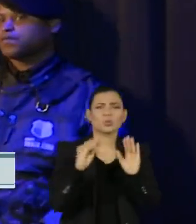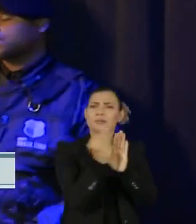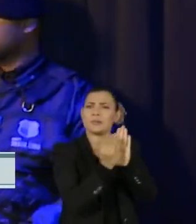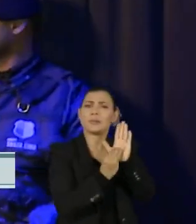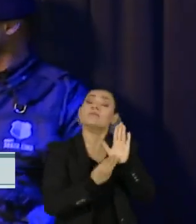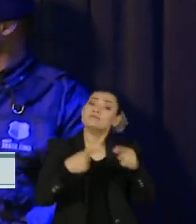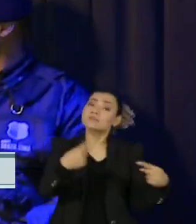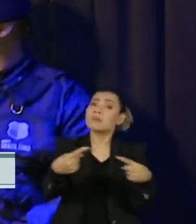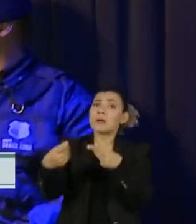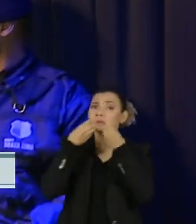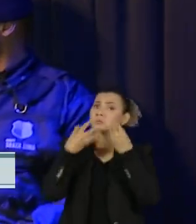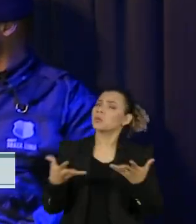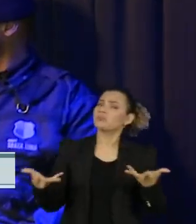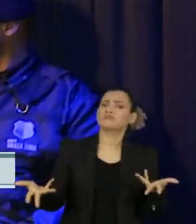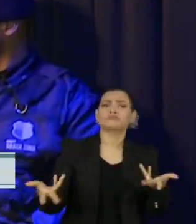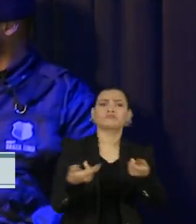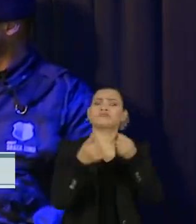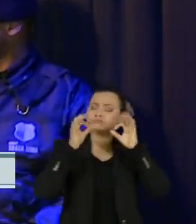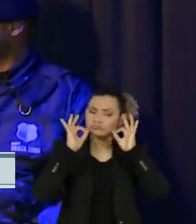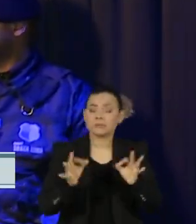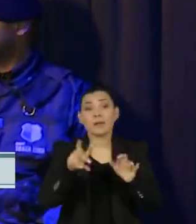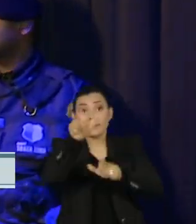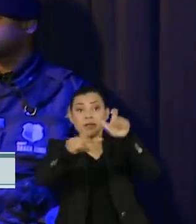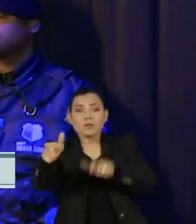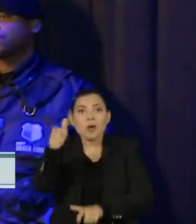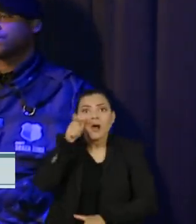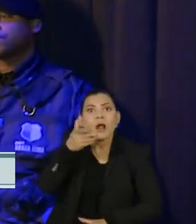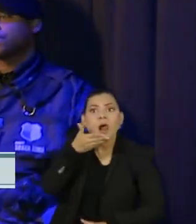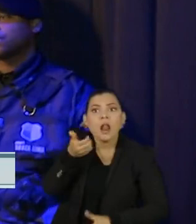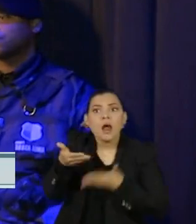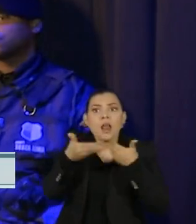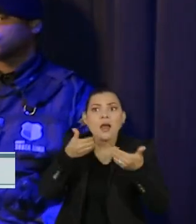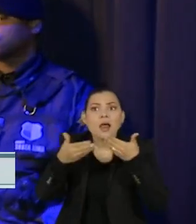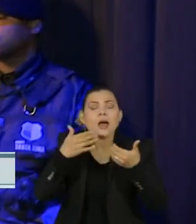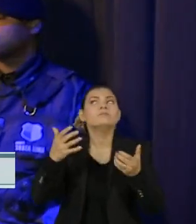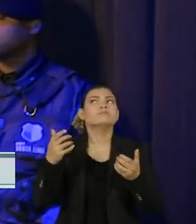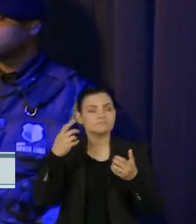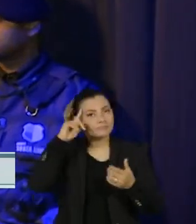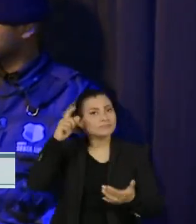acho que foi um debate muito rico para o eleitor poder fazer a sua cabeça, vamos dizer assim.